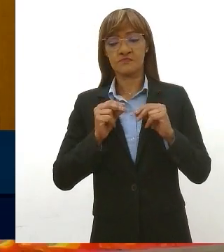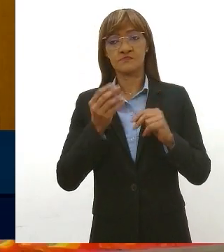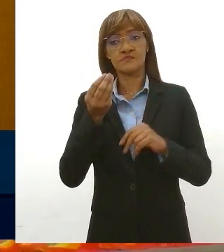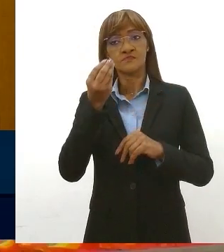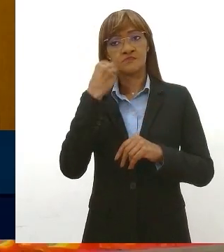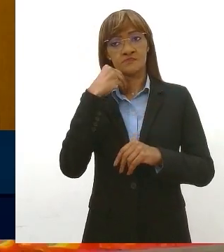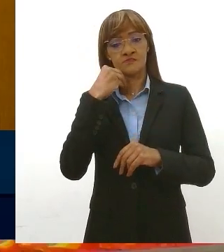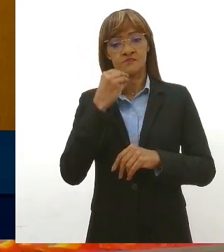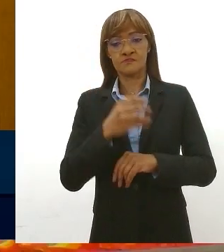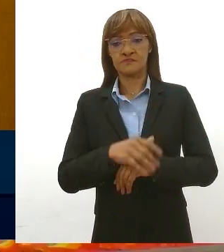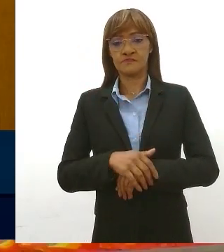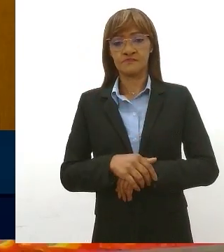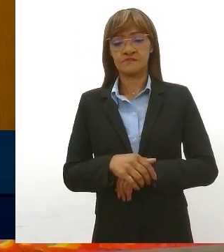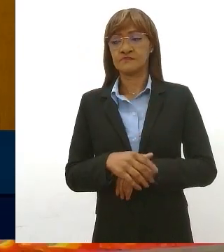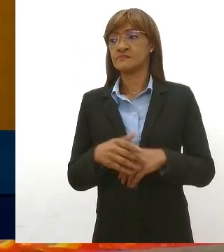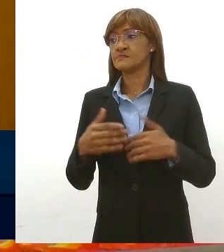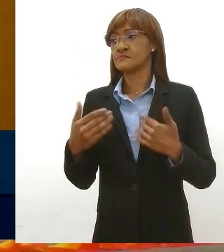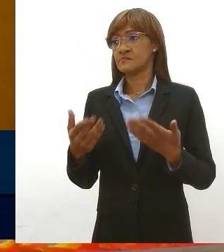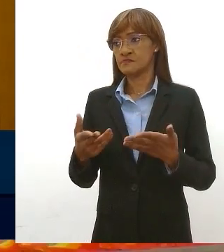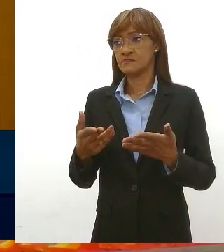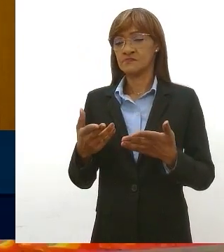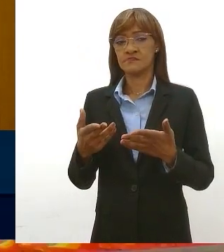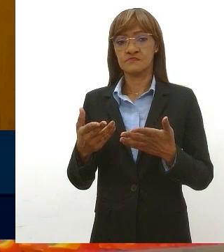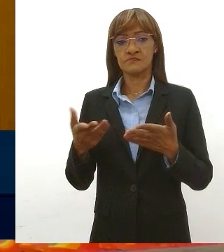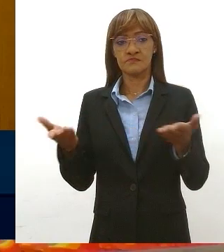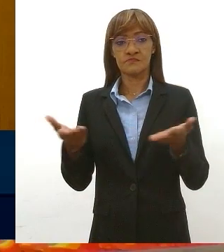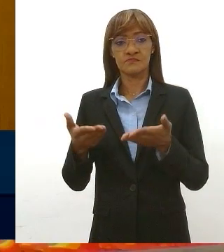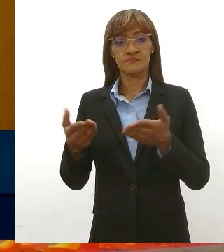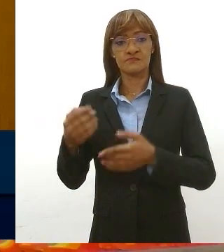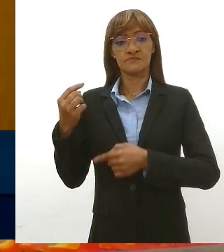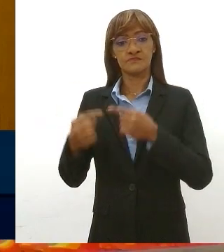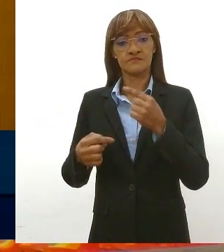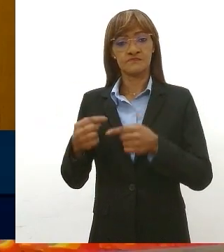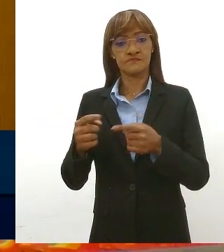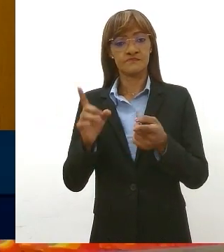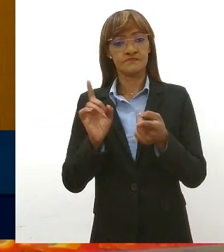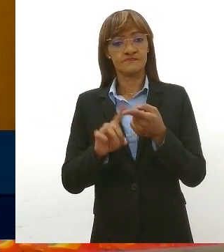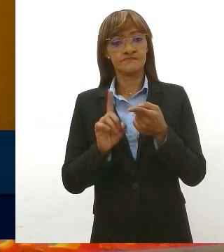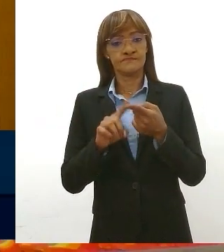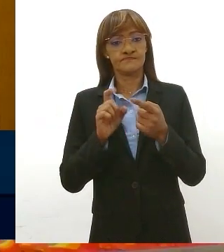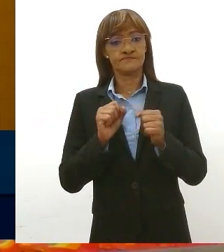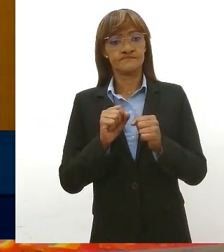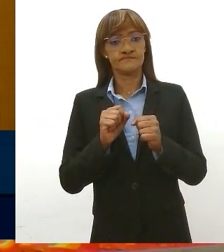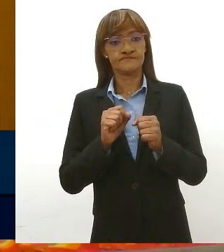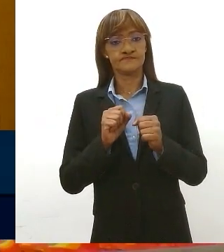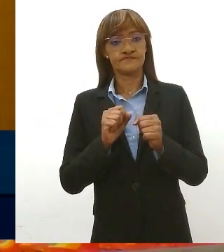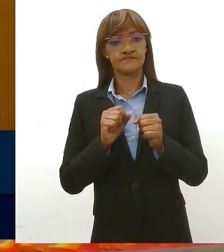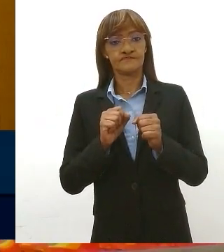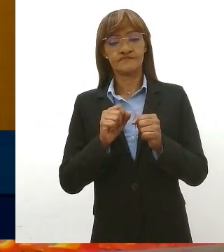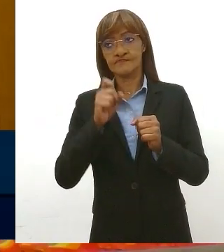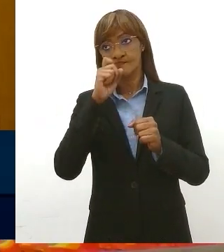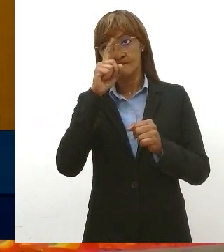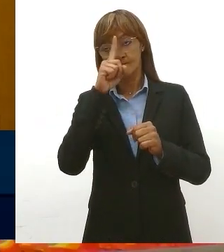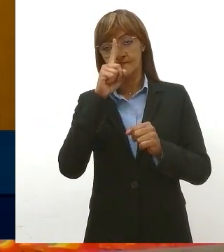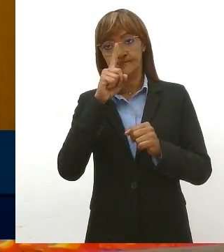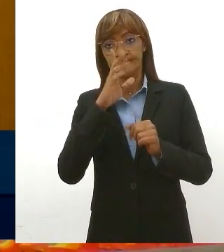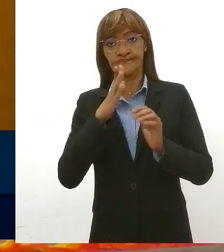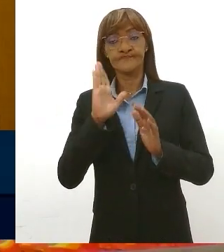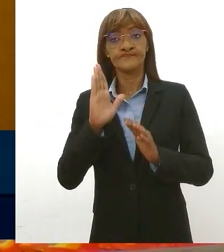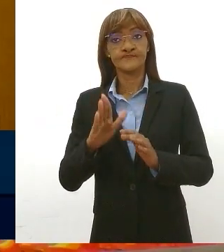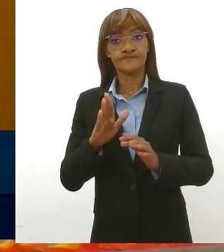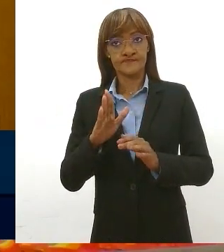né, que está acontecendo, e o que está acontecendo lá na maternidade, 17 de março, isso é um reflexo